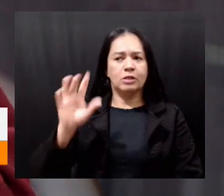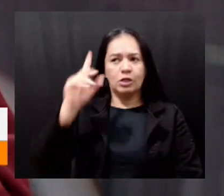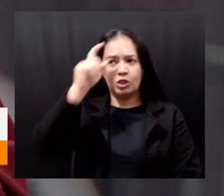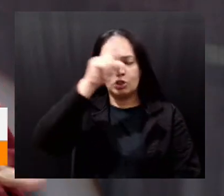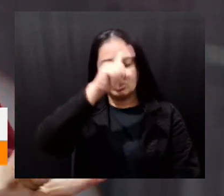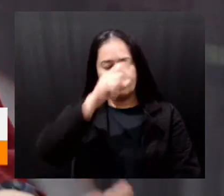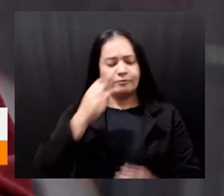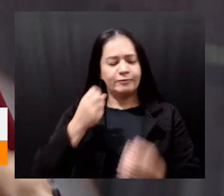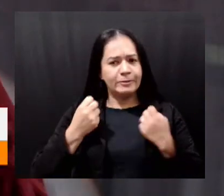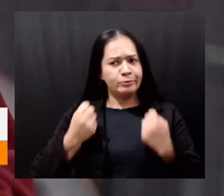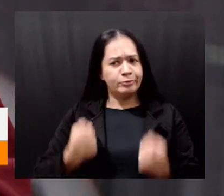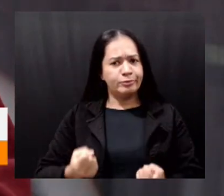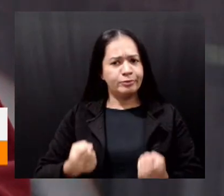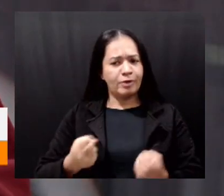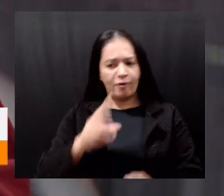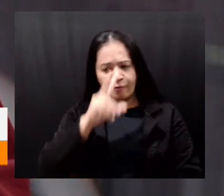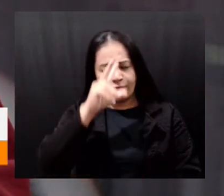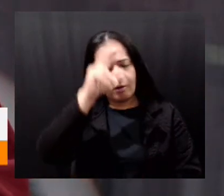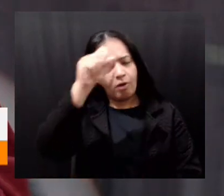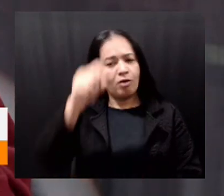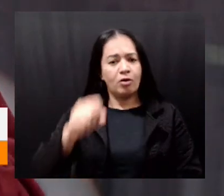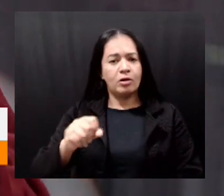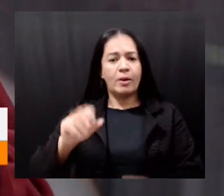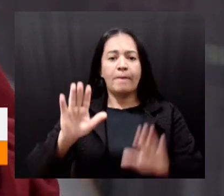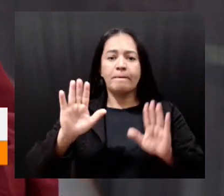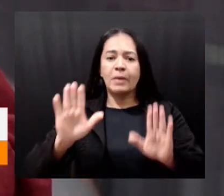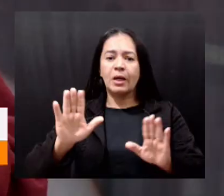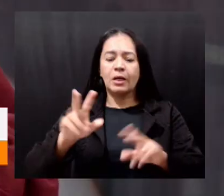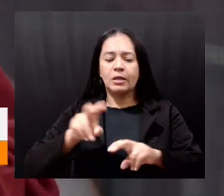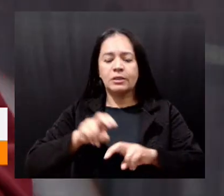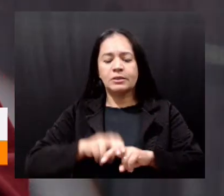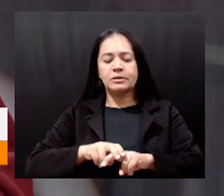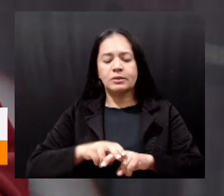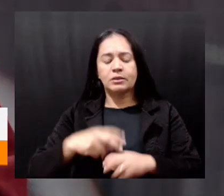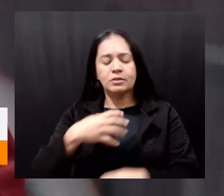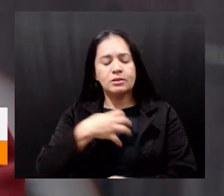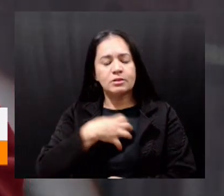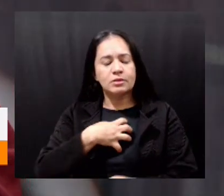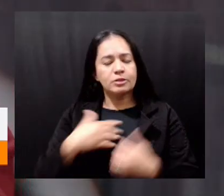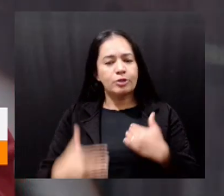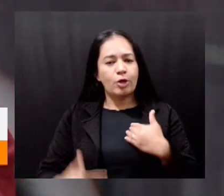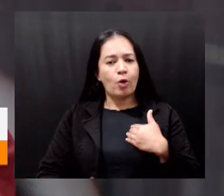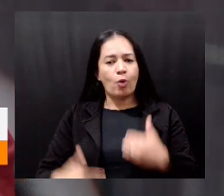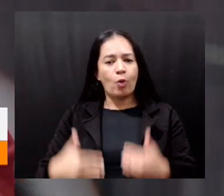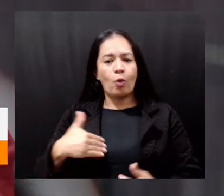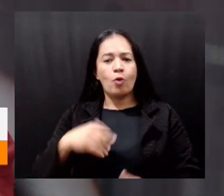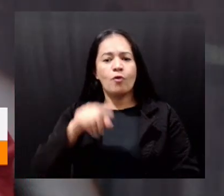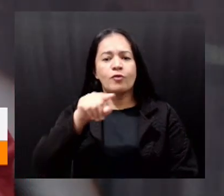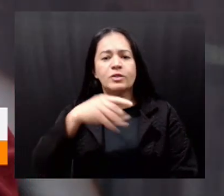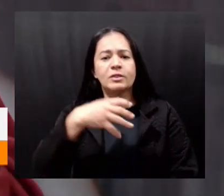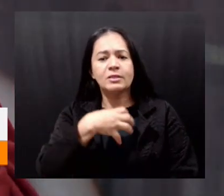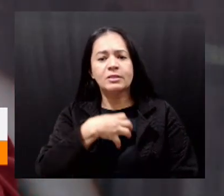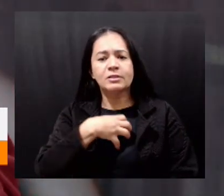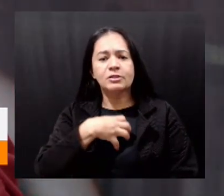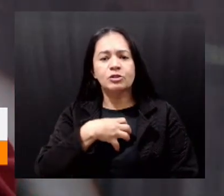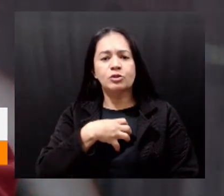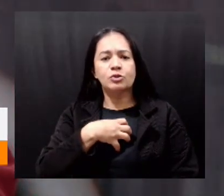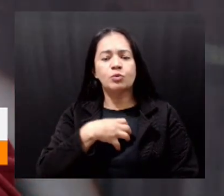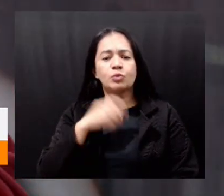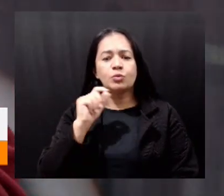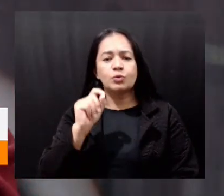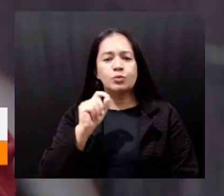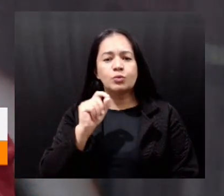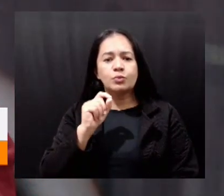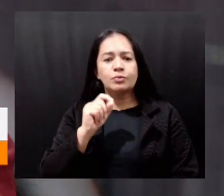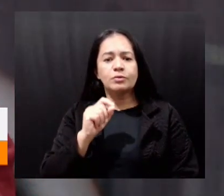chegou forte, né? E para e sente o corpo, né? E a partir, que sensação do teu corpo essa notícia desencadeia? Que emoção